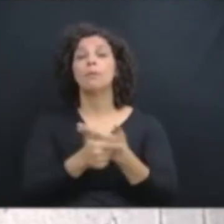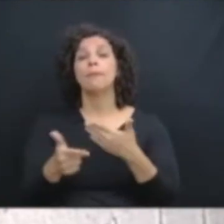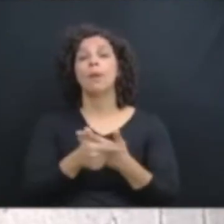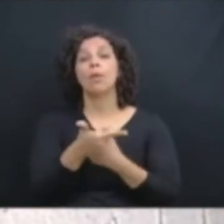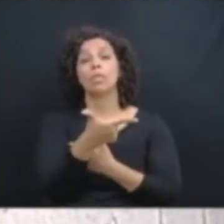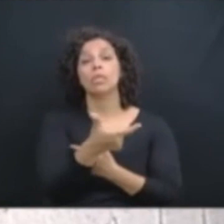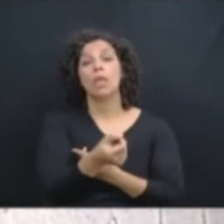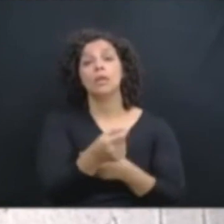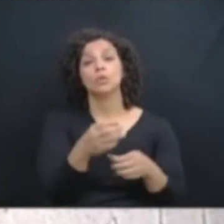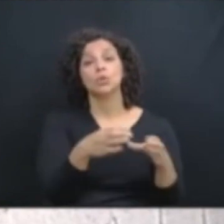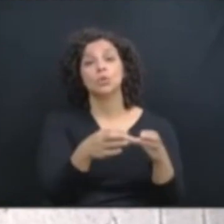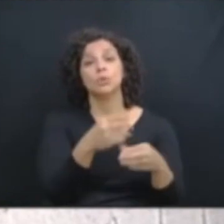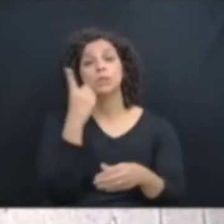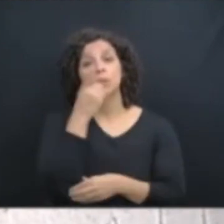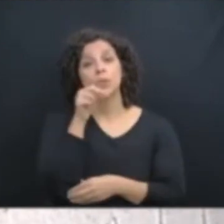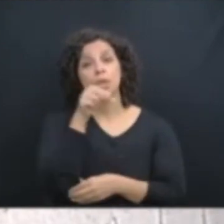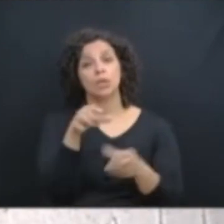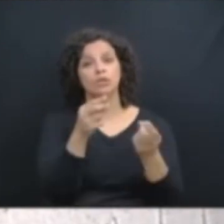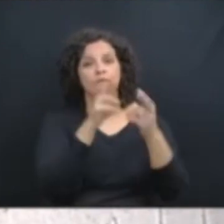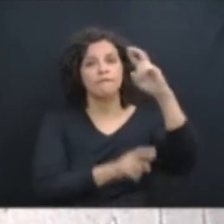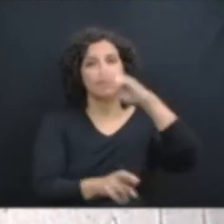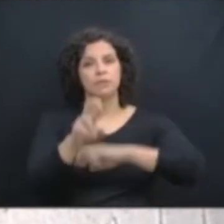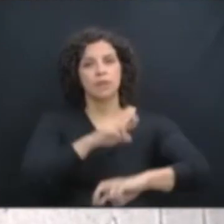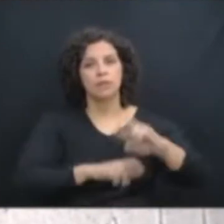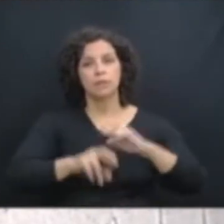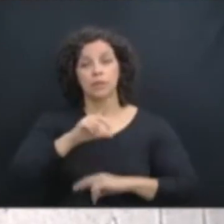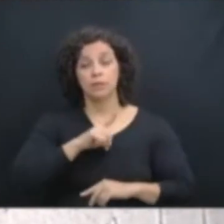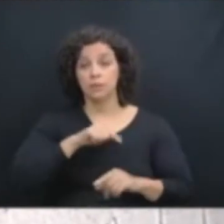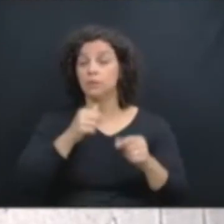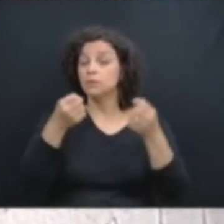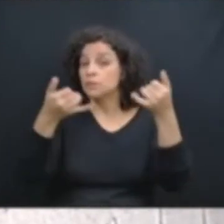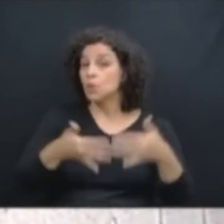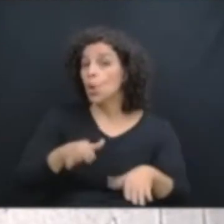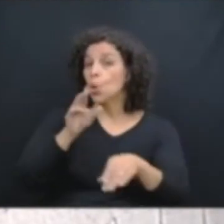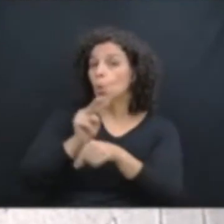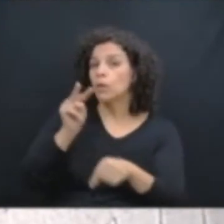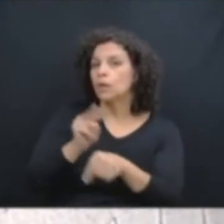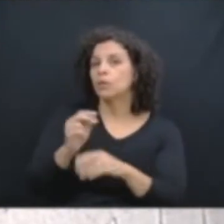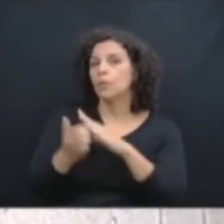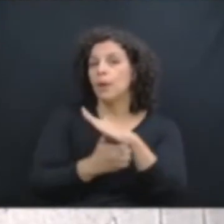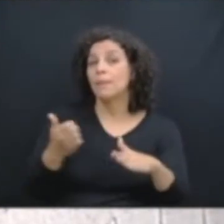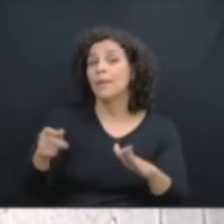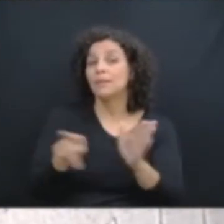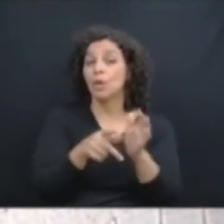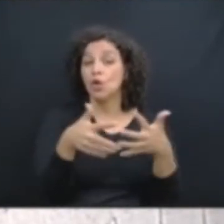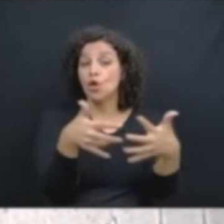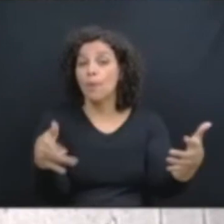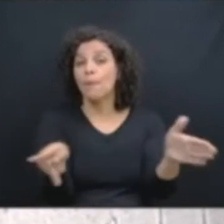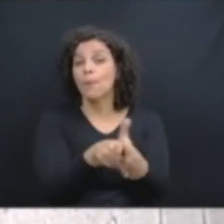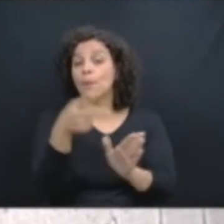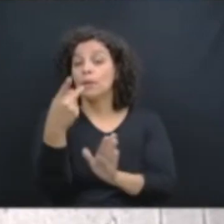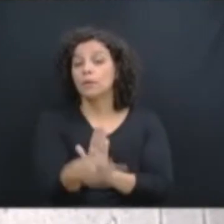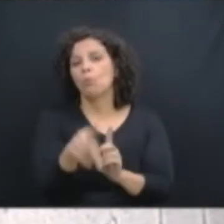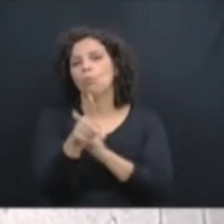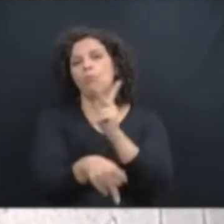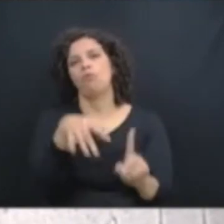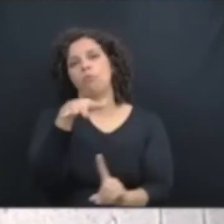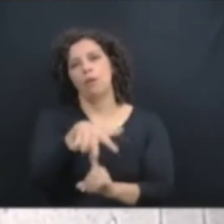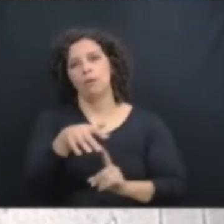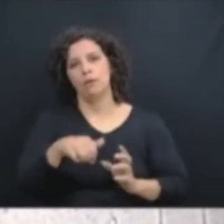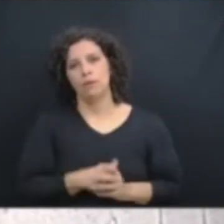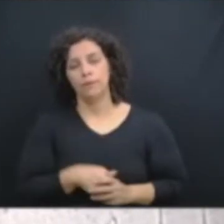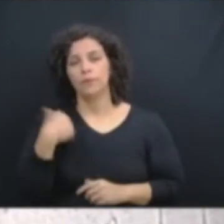10 deputados e deputadas de fiscalização, de zelo com a empresa que é patrimônio público do povo